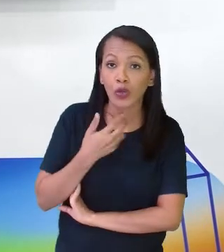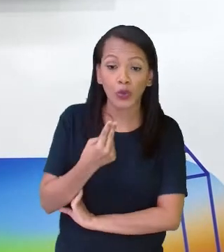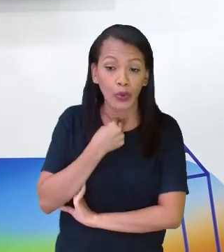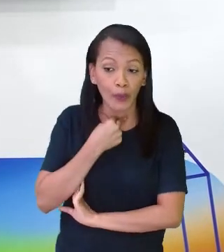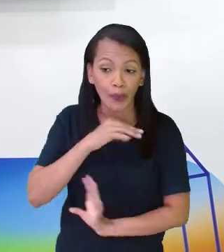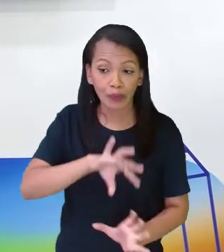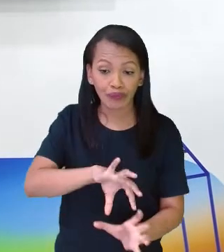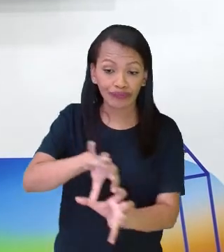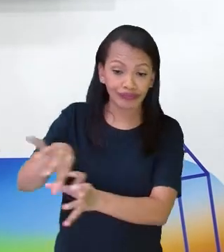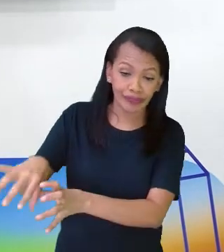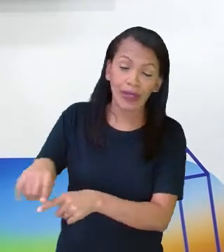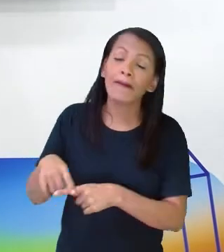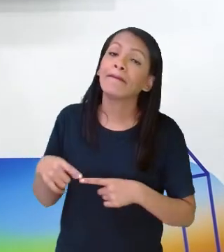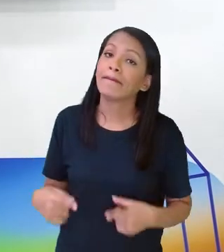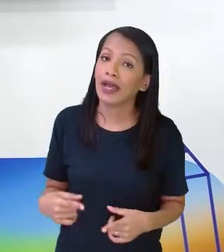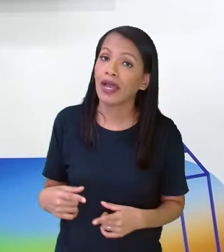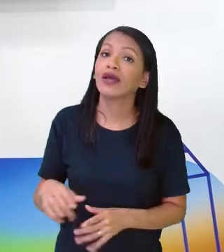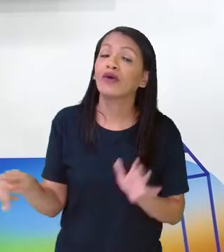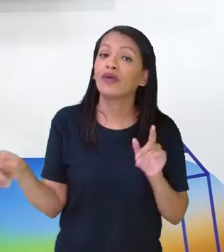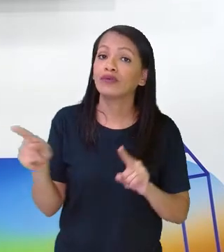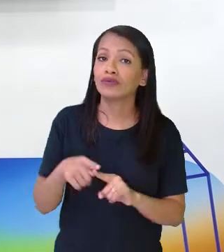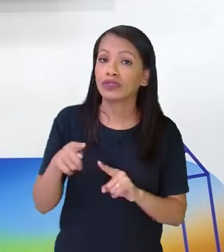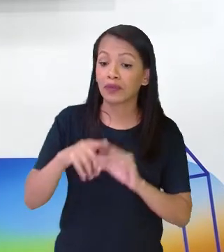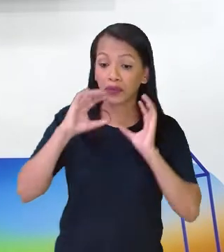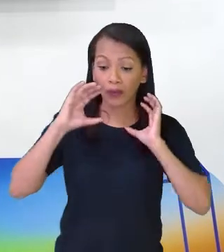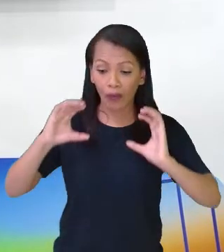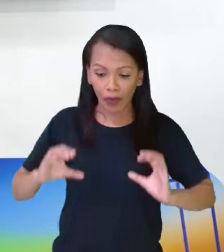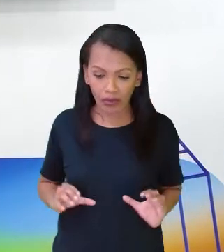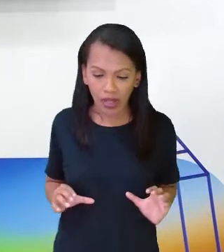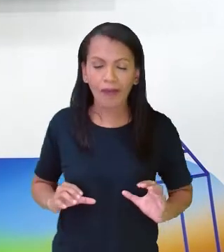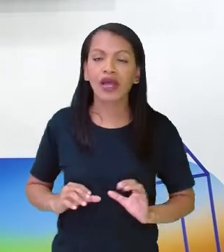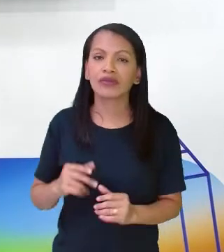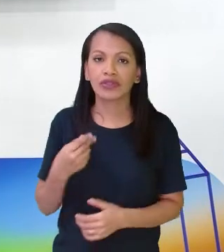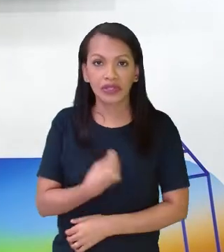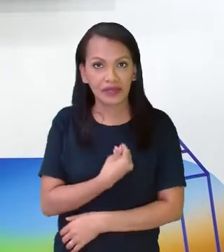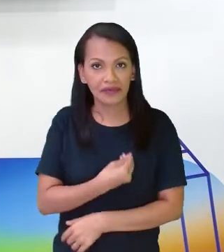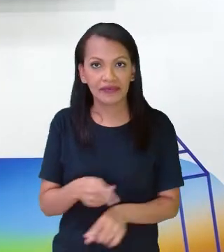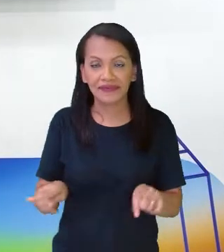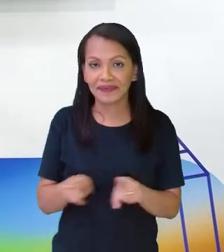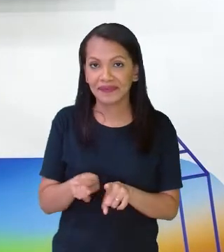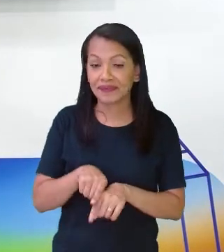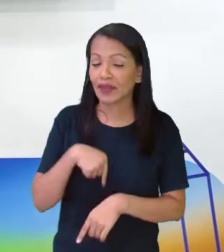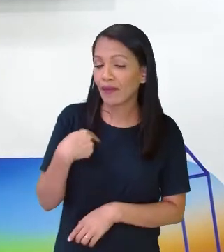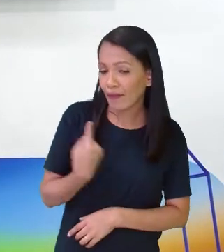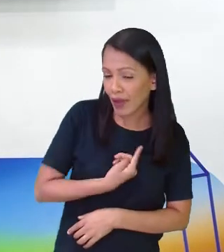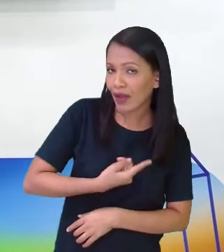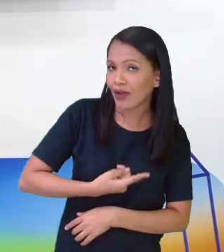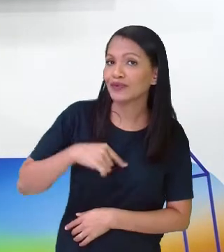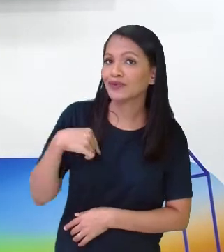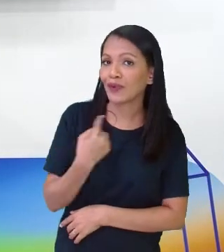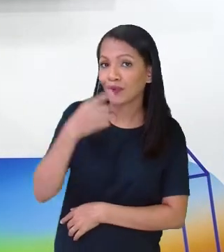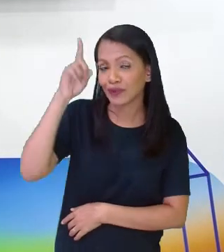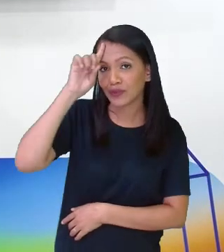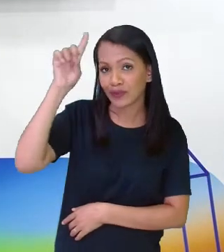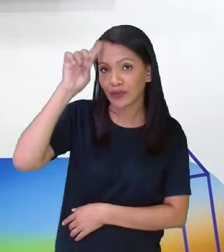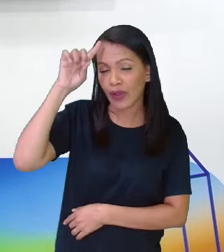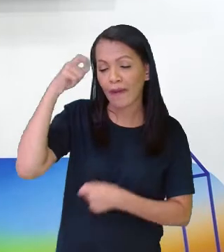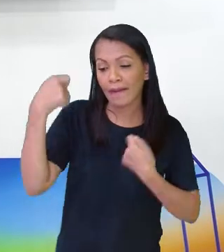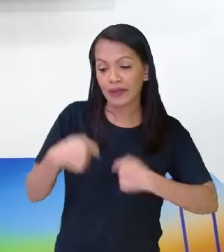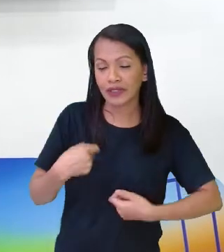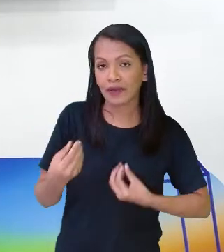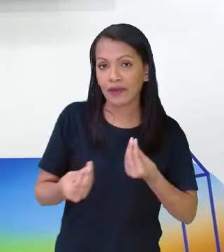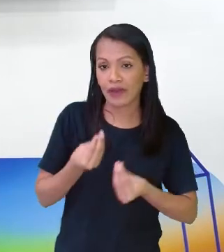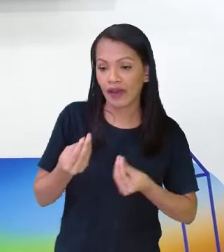outro estilo de vida também. Mas, normalmente, nós, no dia a dia, buscamos o